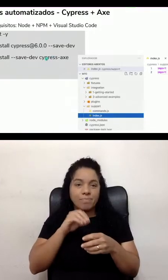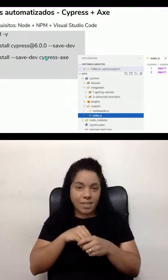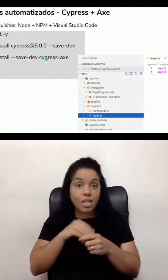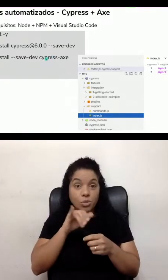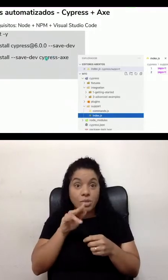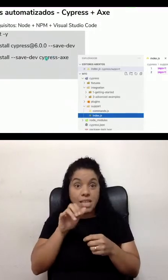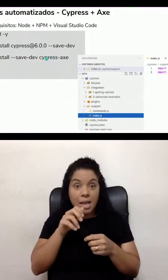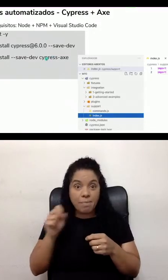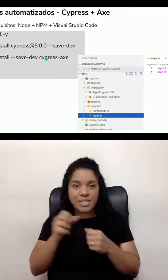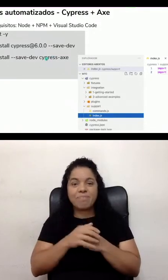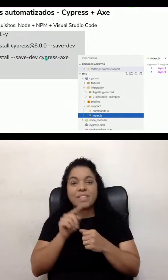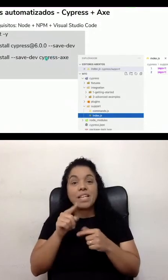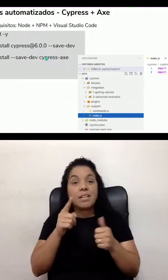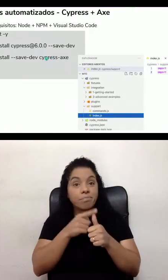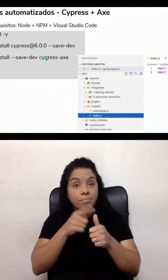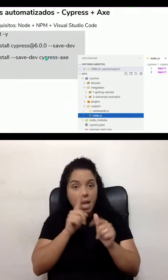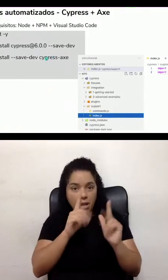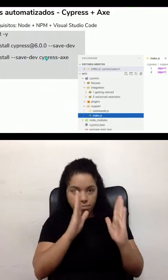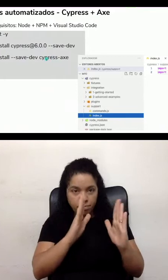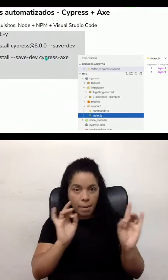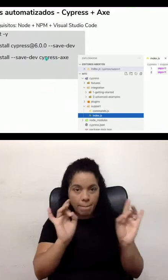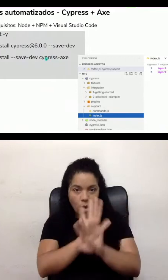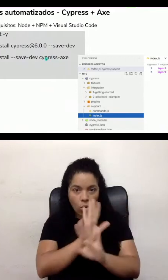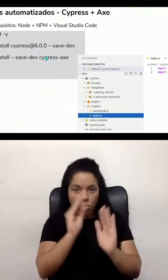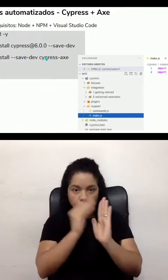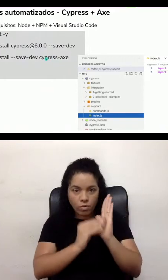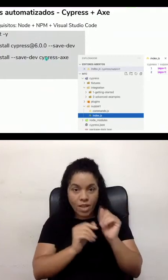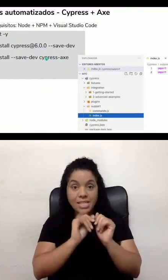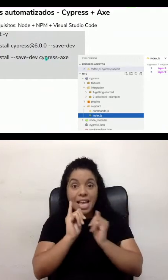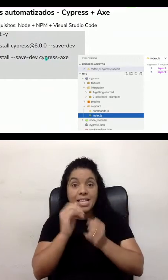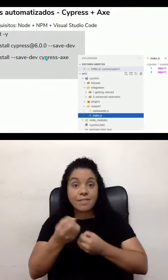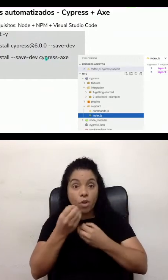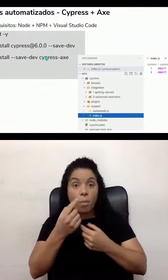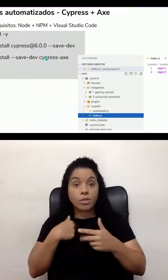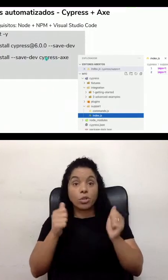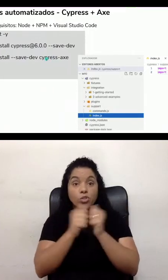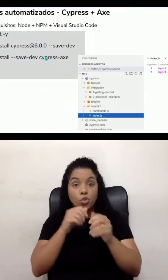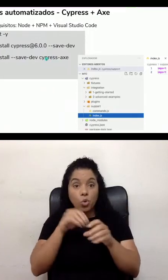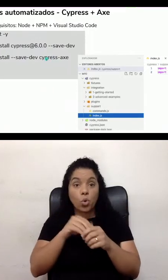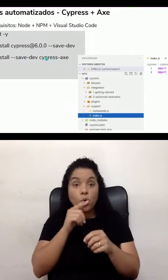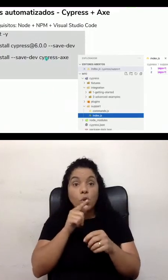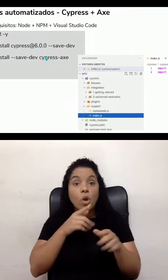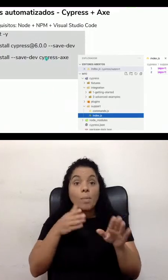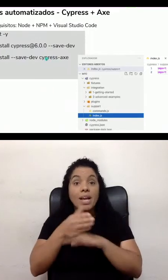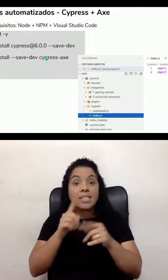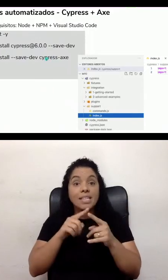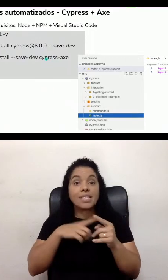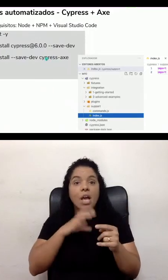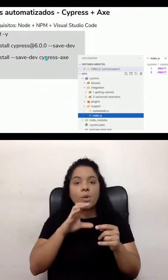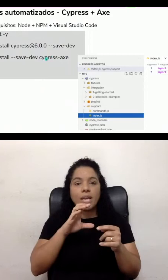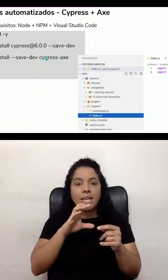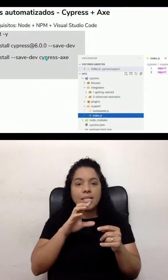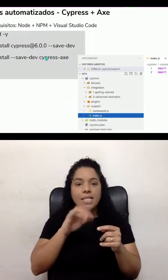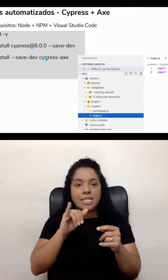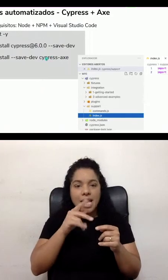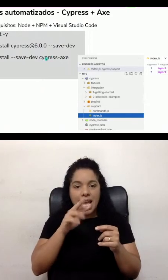primeira parte, você vai ter essas informações aqui, ó. Isso aqui sempre vem junto quando você instala o Cypress, tá, gente? Então, já